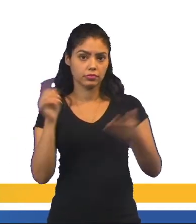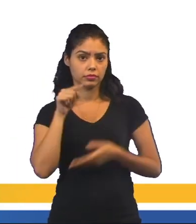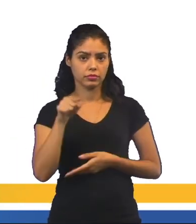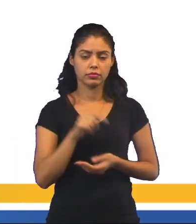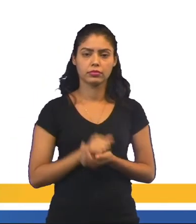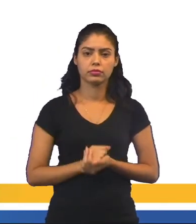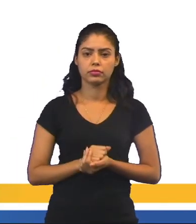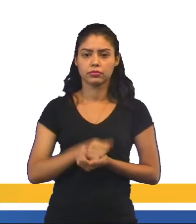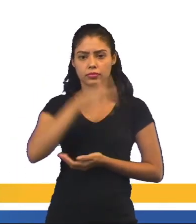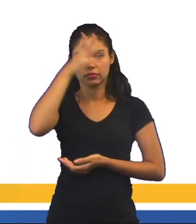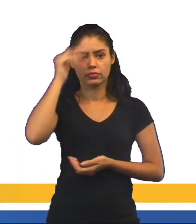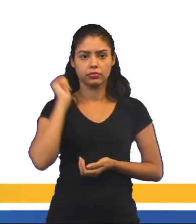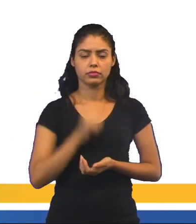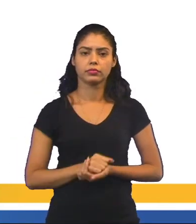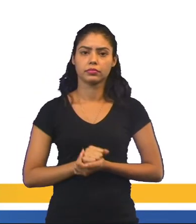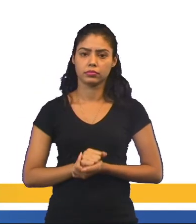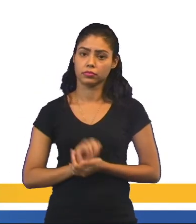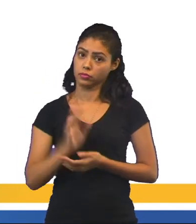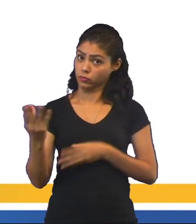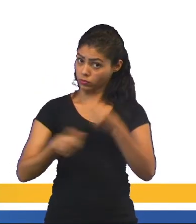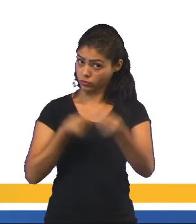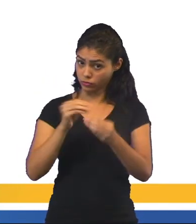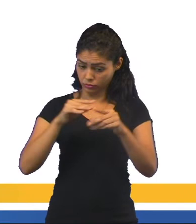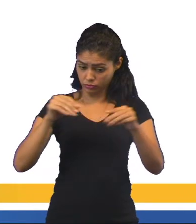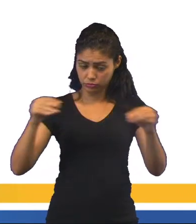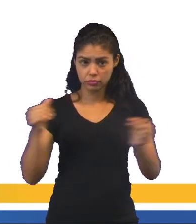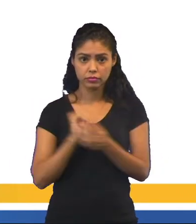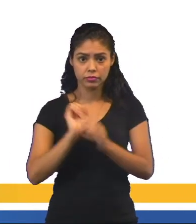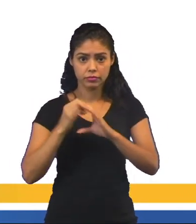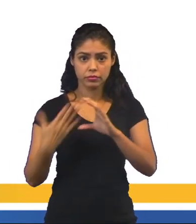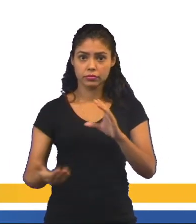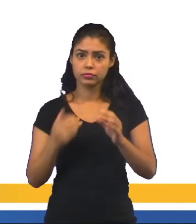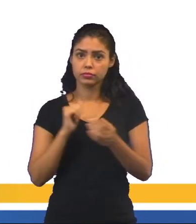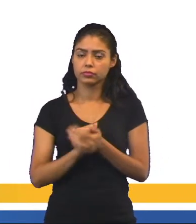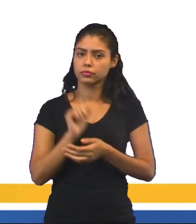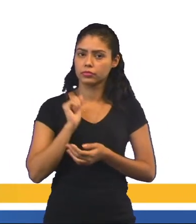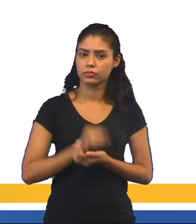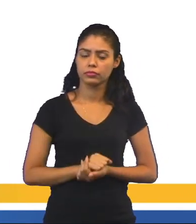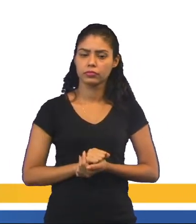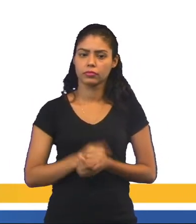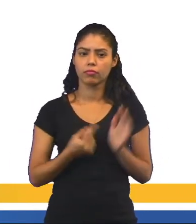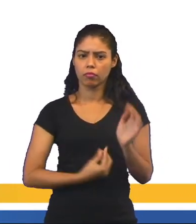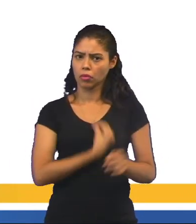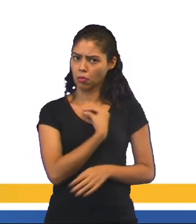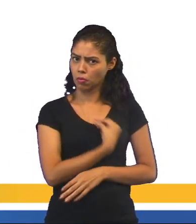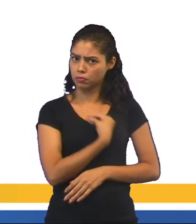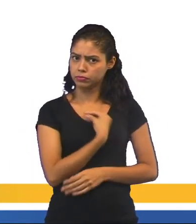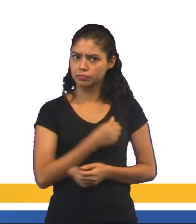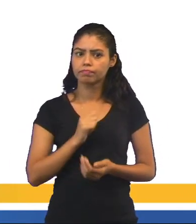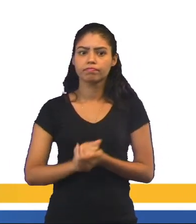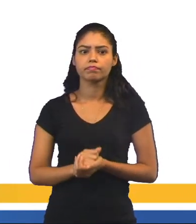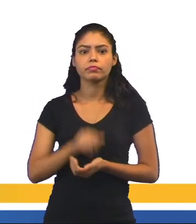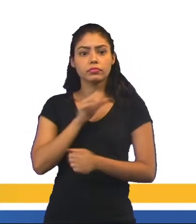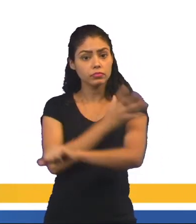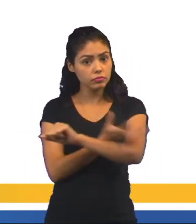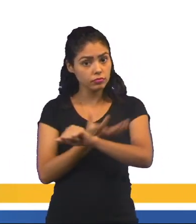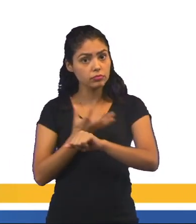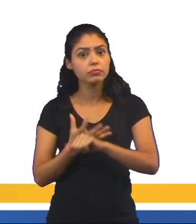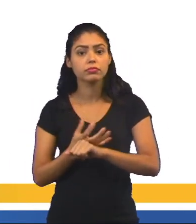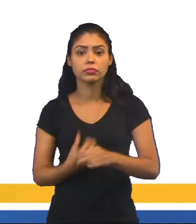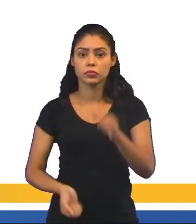dessa bacia do Rio Amazonas. Quanto ao solo, ele se caracteriza por a presença de uma densa